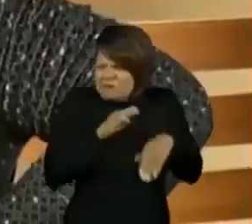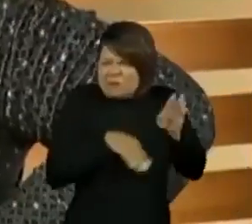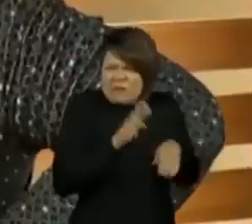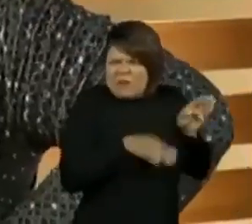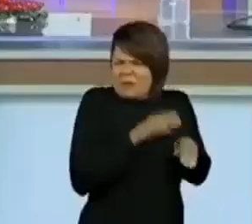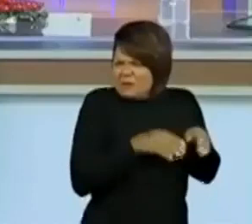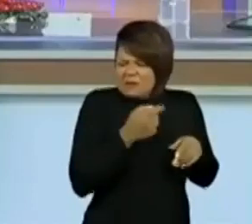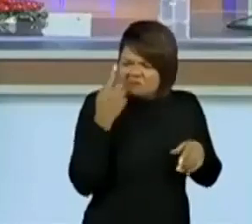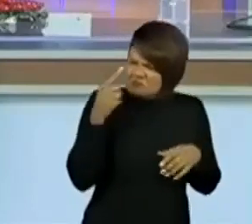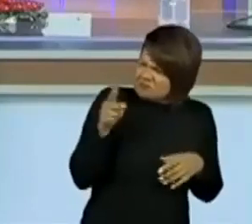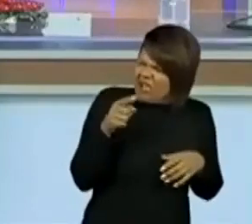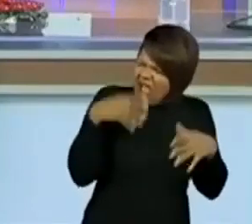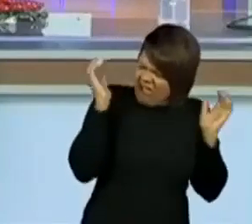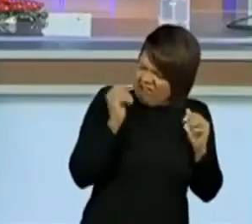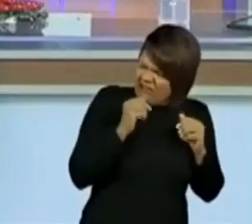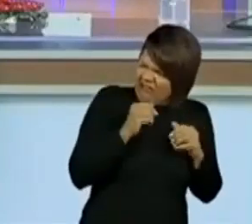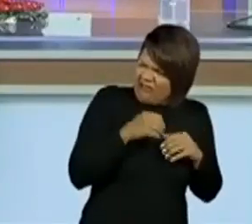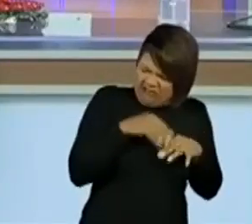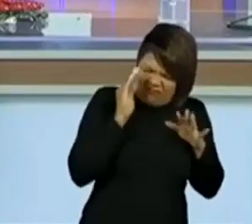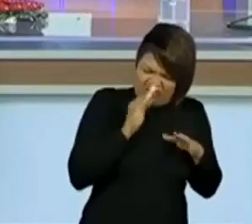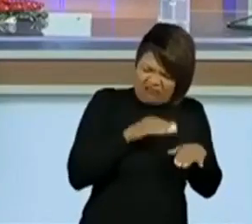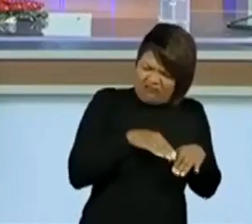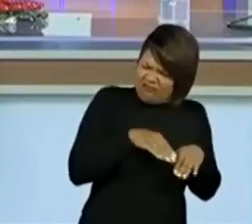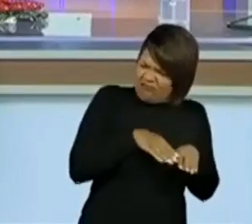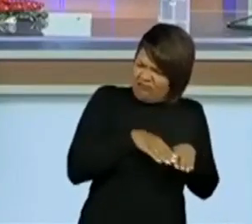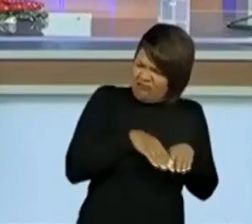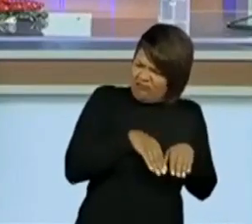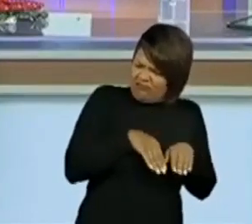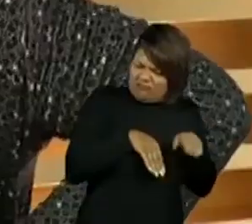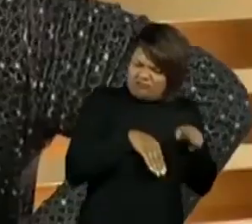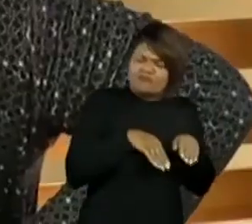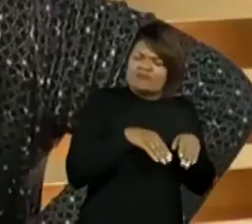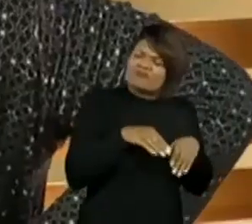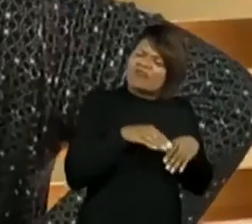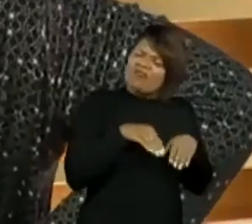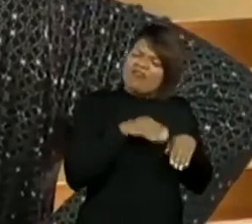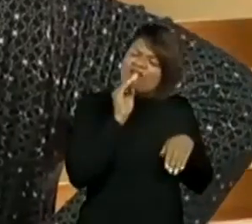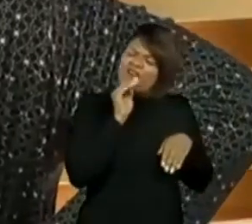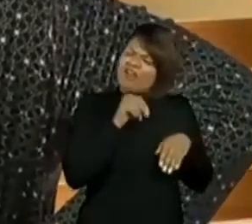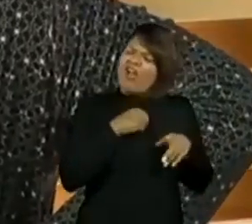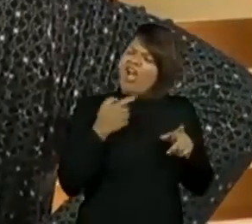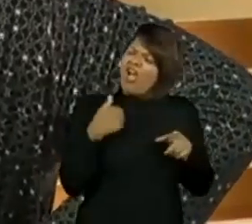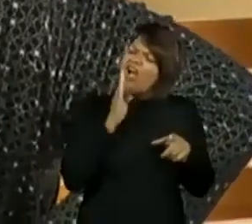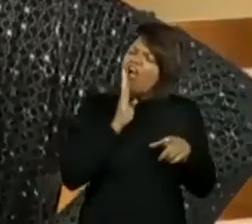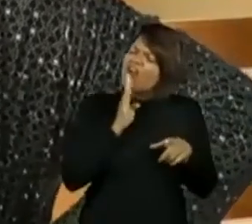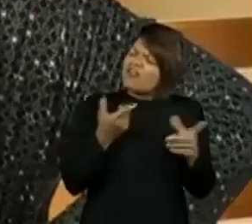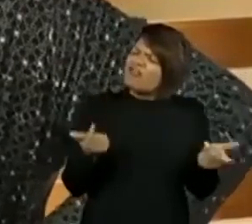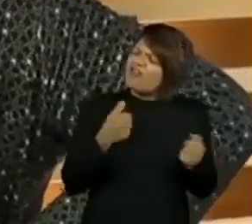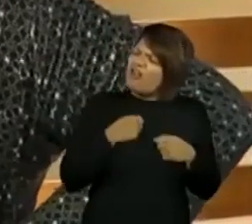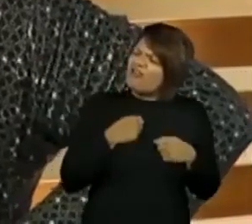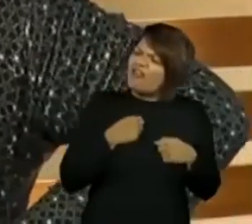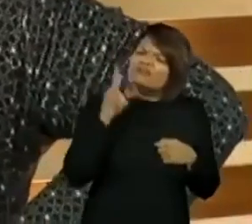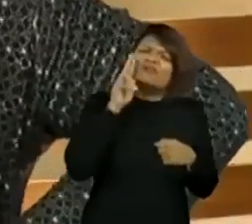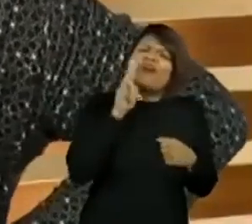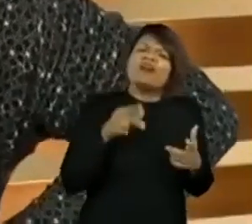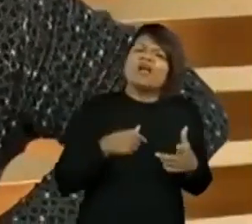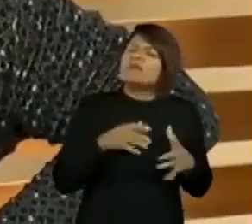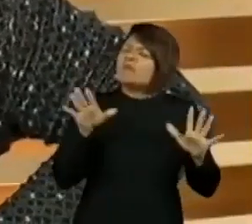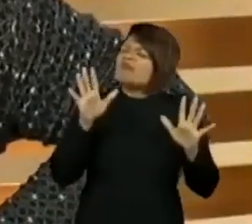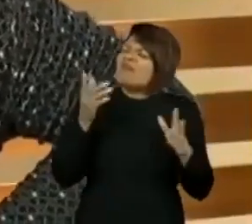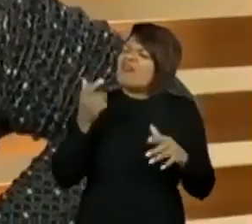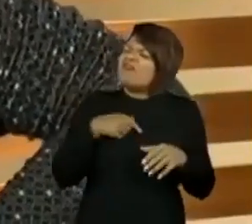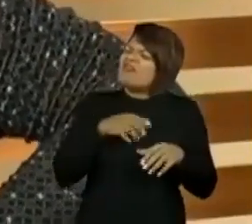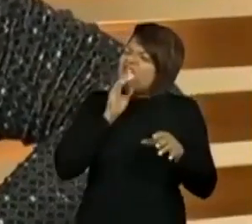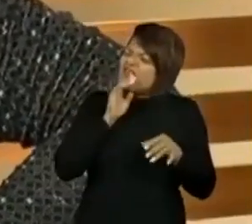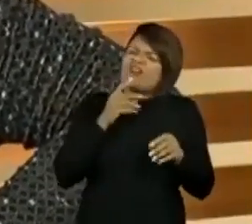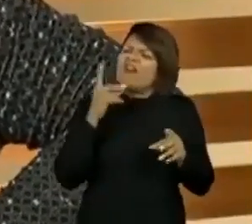olhou para ela e disse: histórias? Eu conheço histórias, mas...